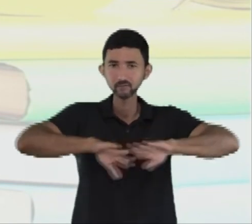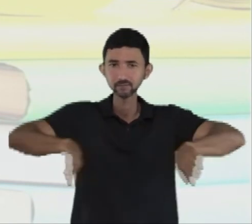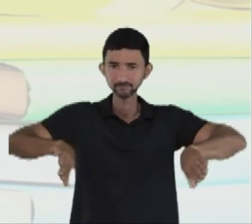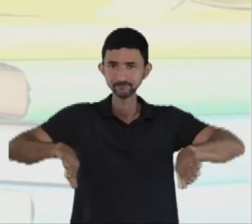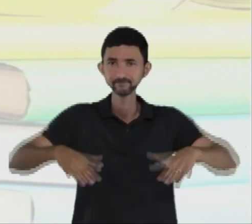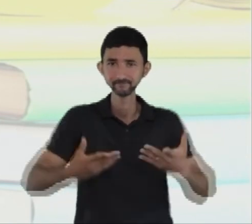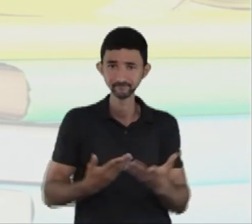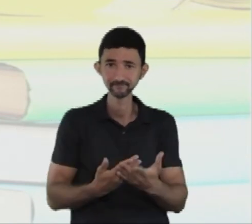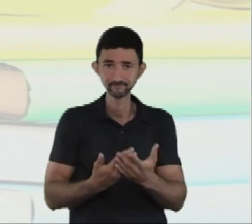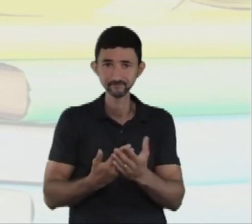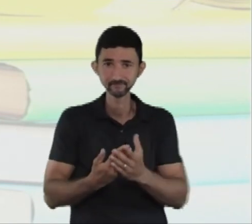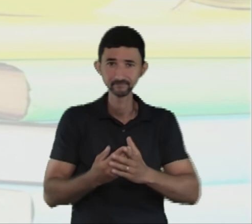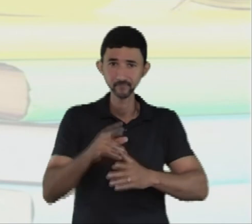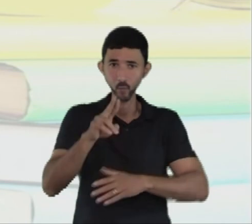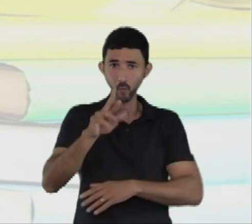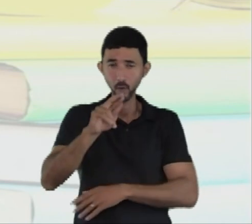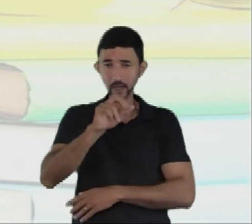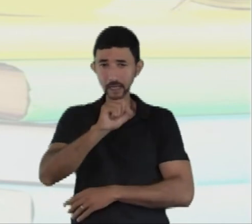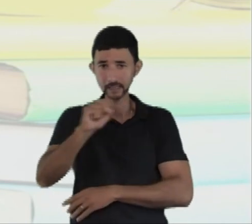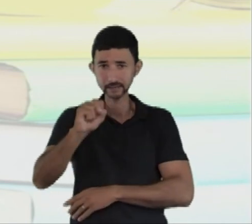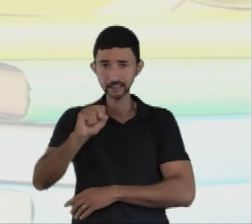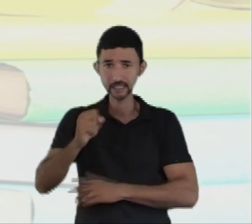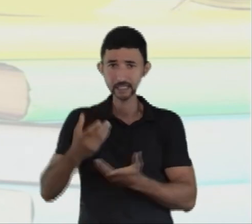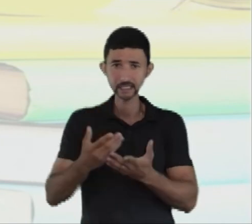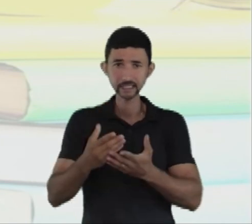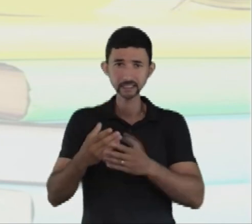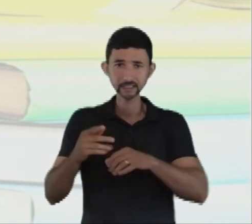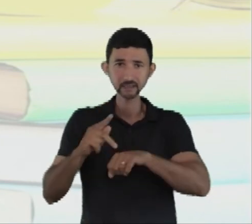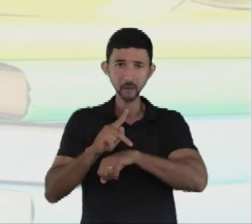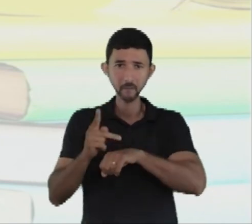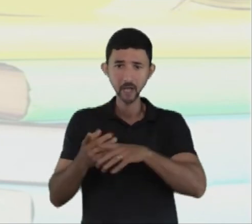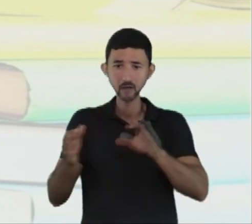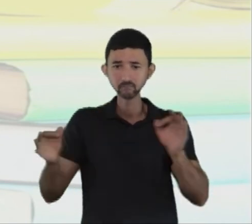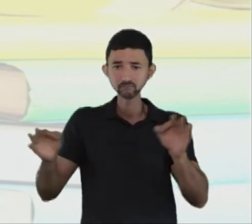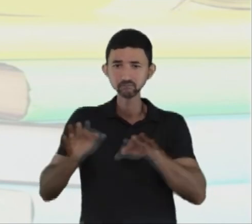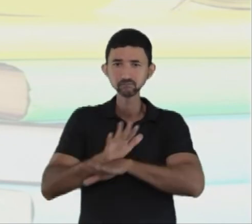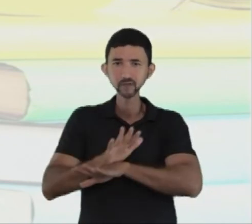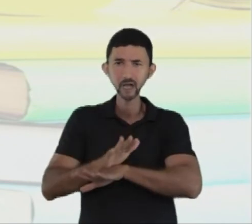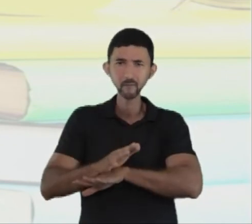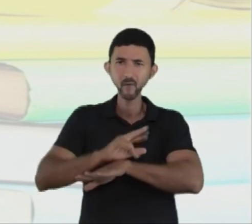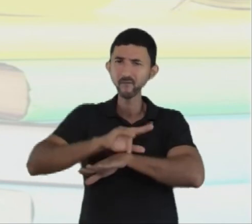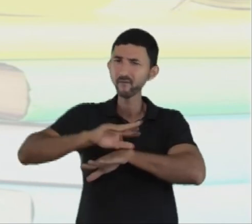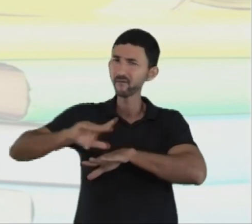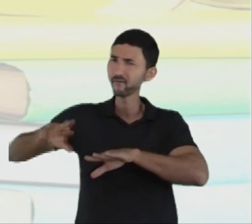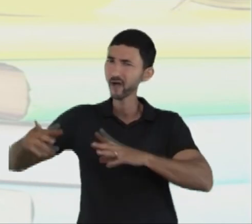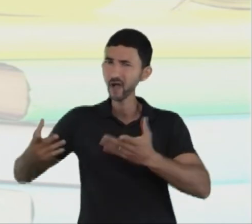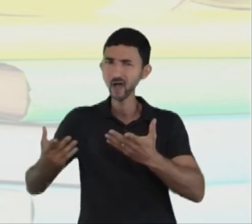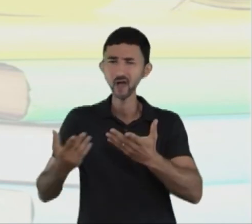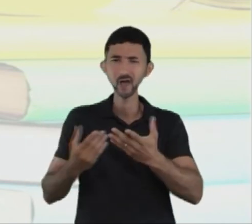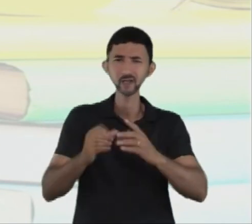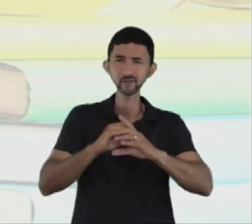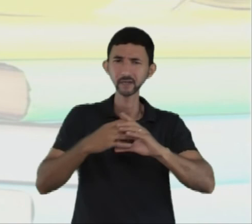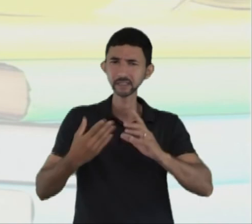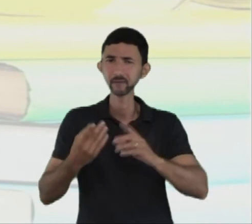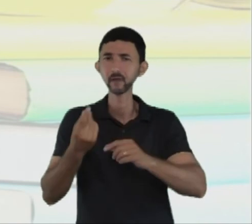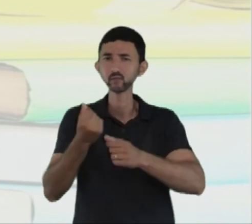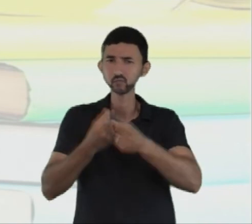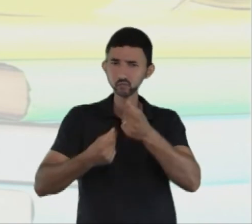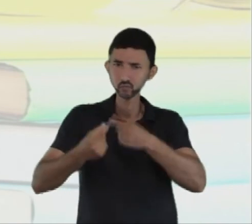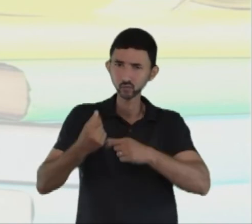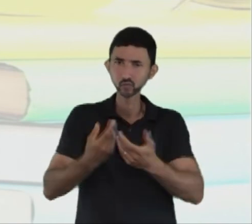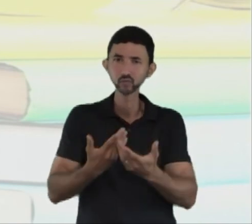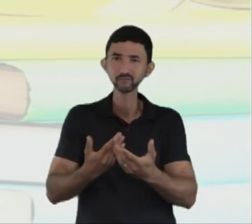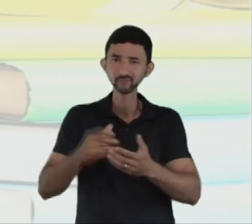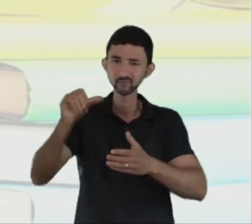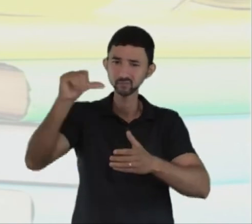União Soviética ela deixou de existir, né, por diversos aspectos, principalmente aspectos econômicos. A economia entrou